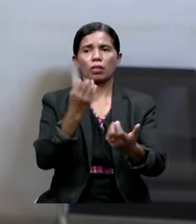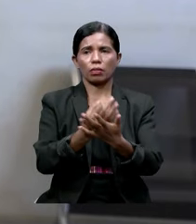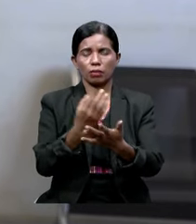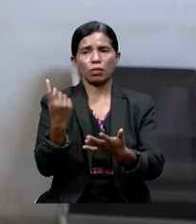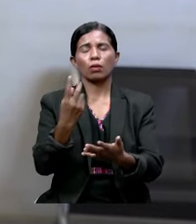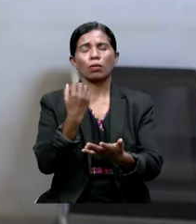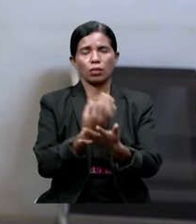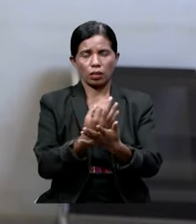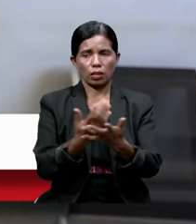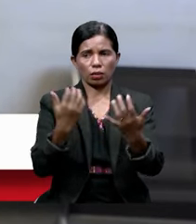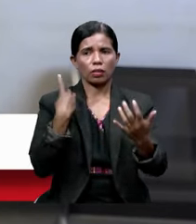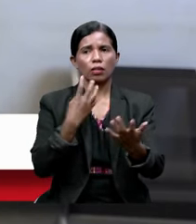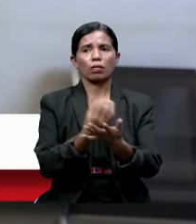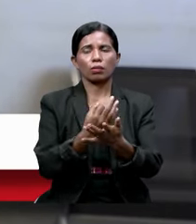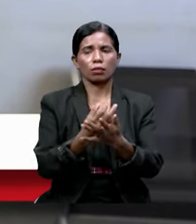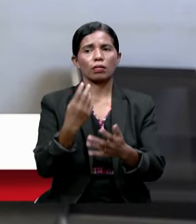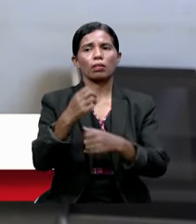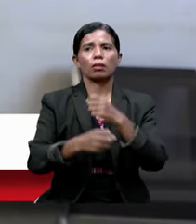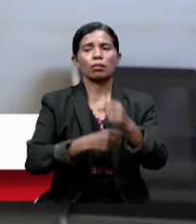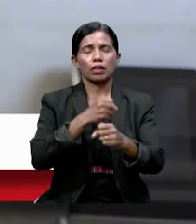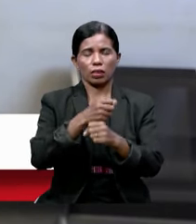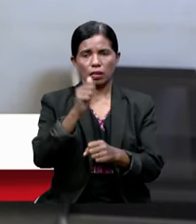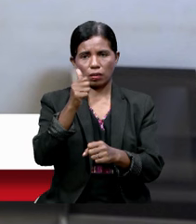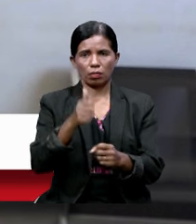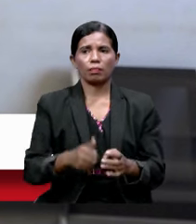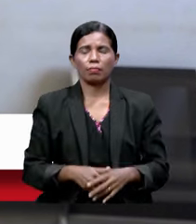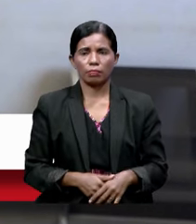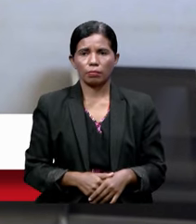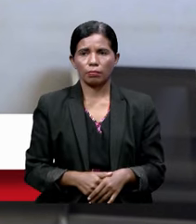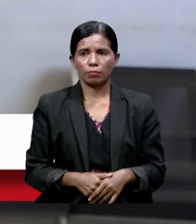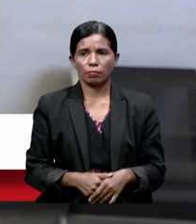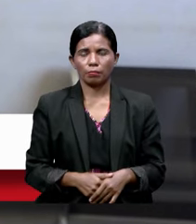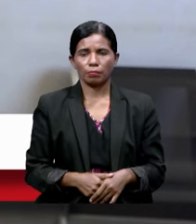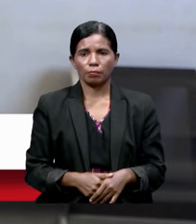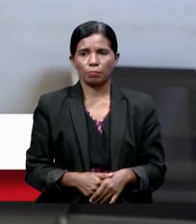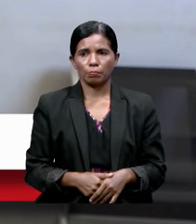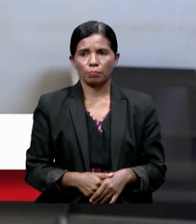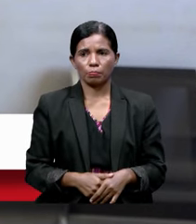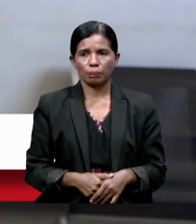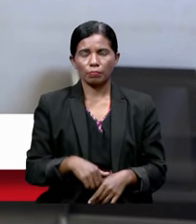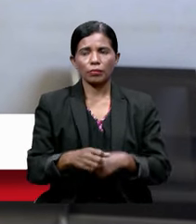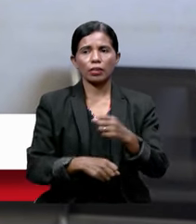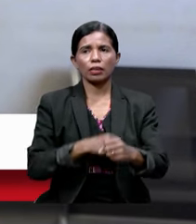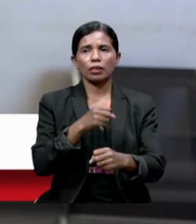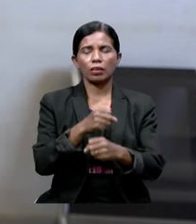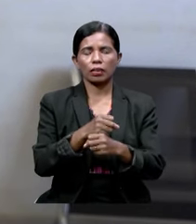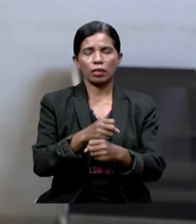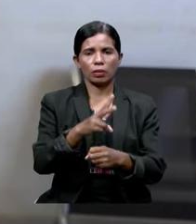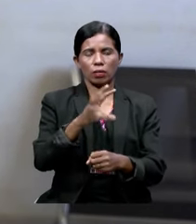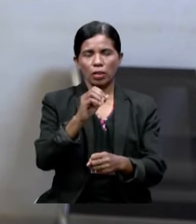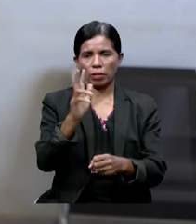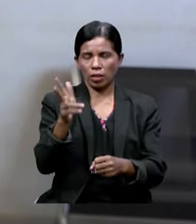nível de agora, então o sangue é só pela aguenta de financiar nulo. Ok? Nebe, tinha 2034,